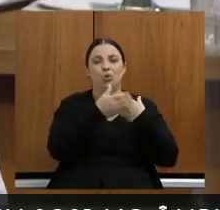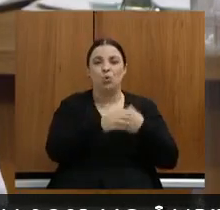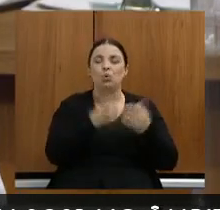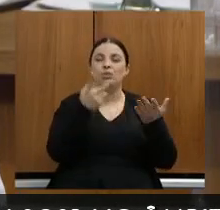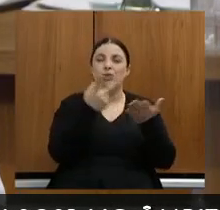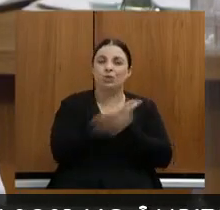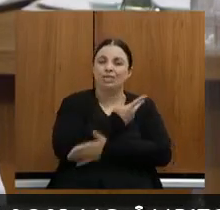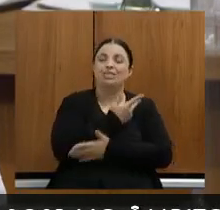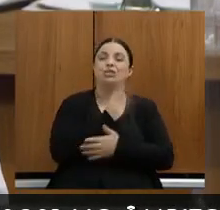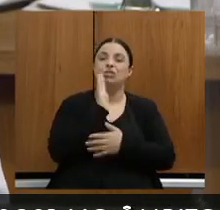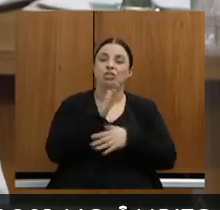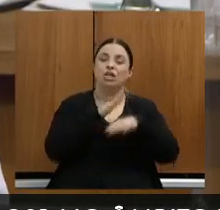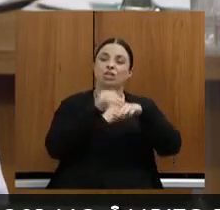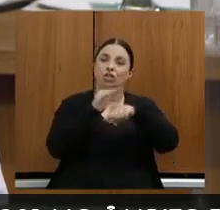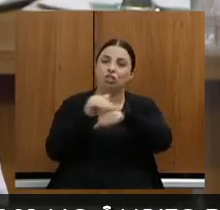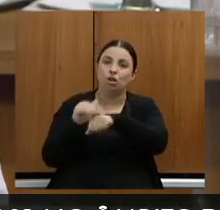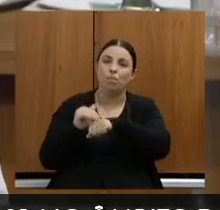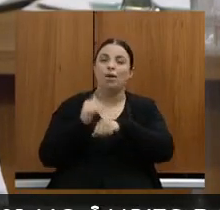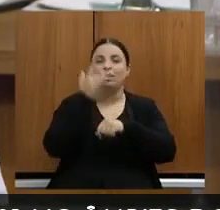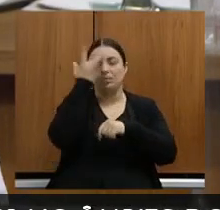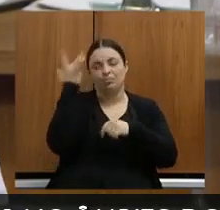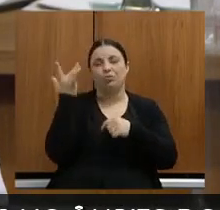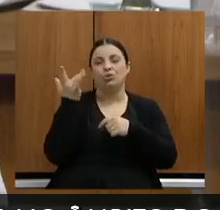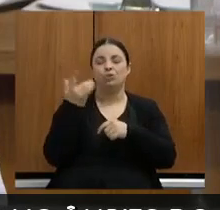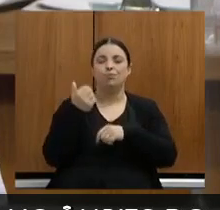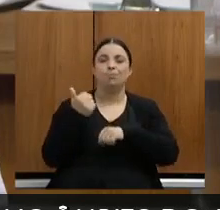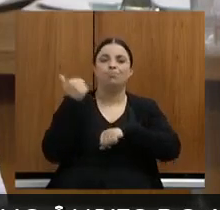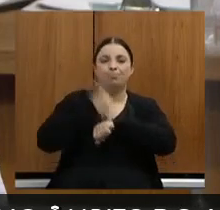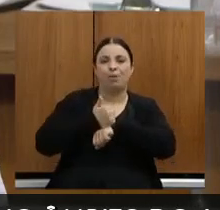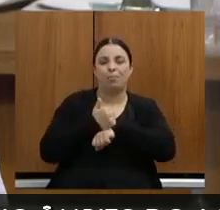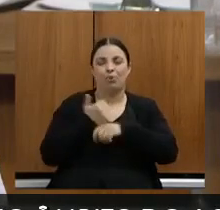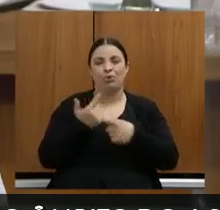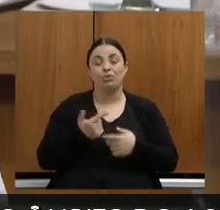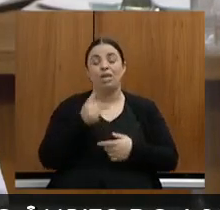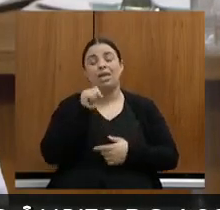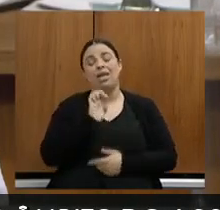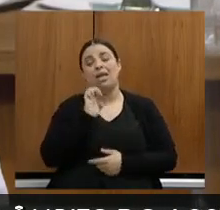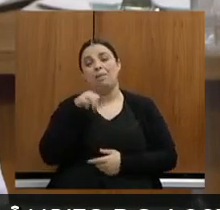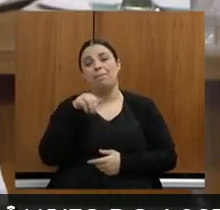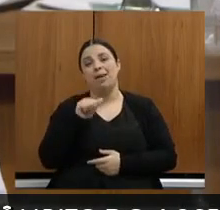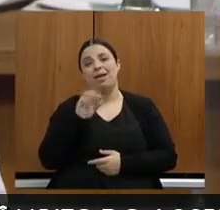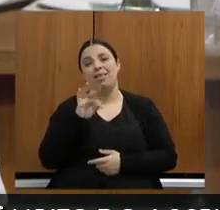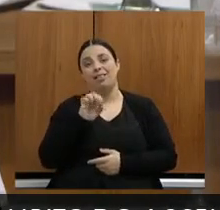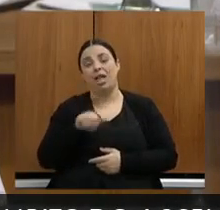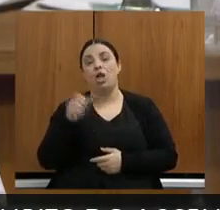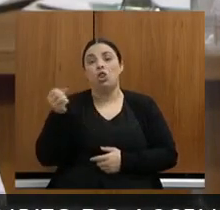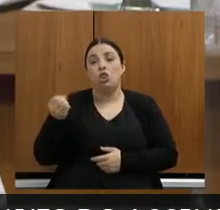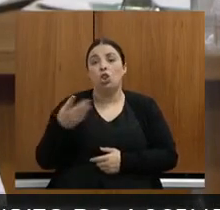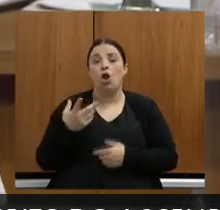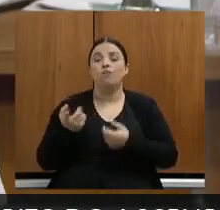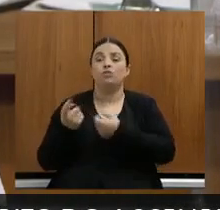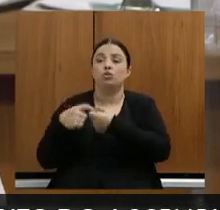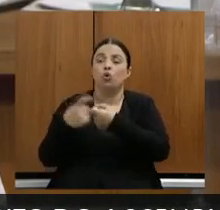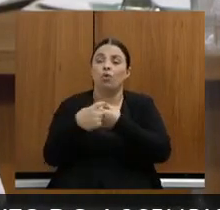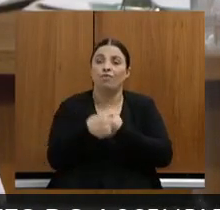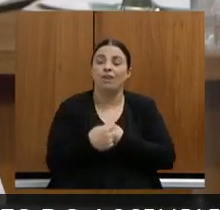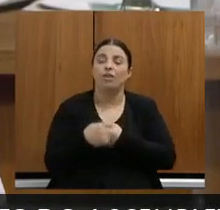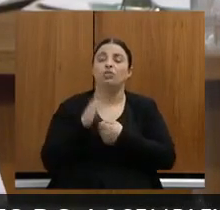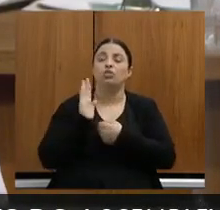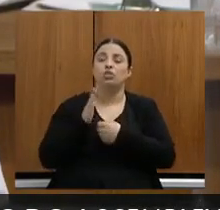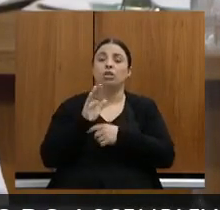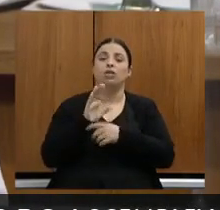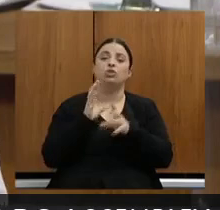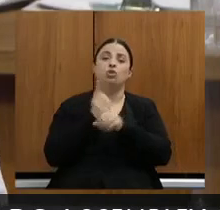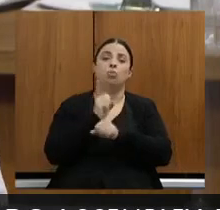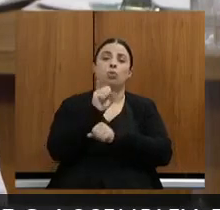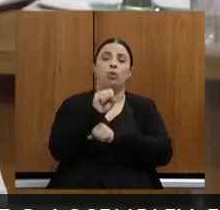condutores e a matéria já fez novos convênios já estamos aí em oitocentos e seis municípios do